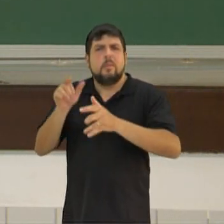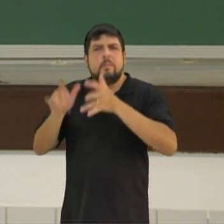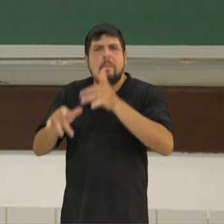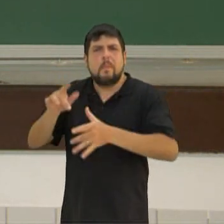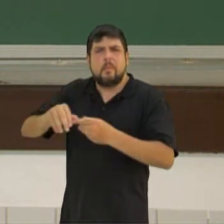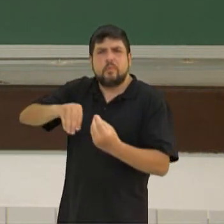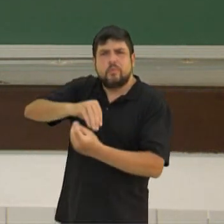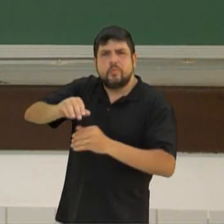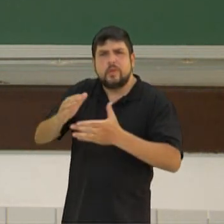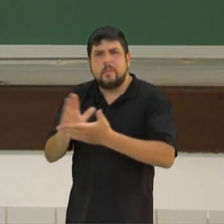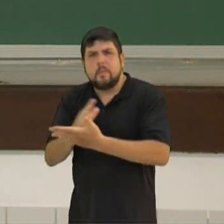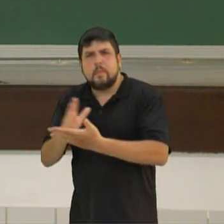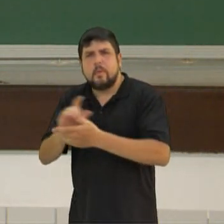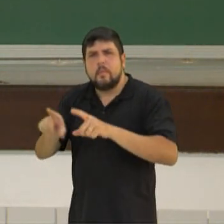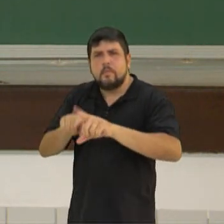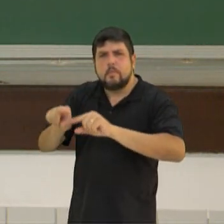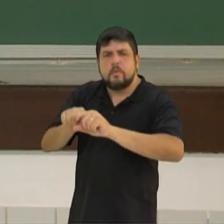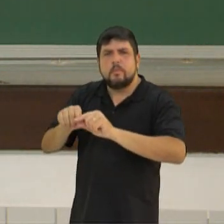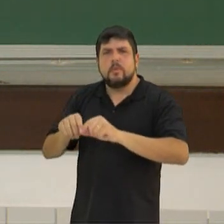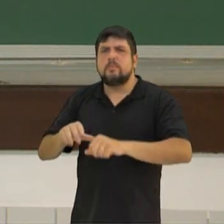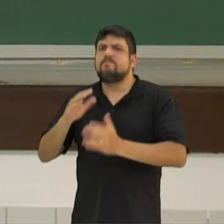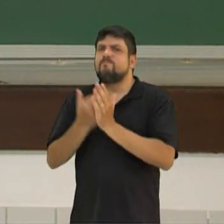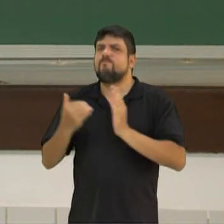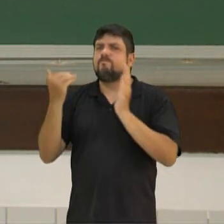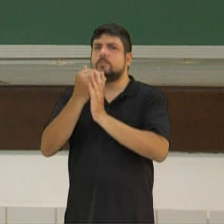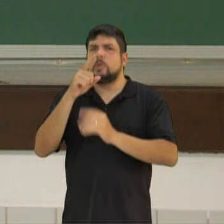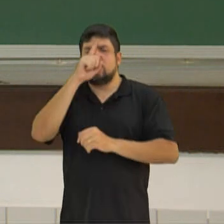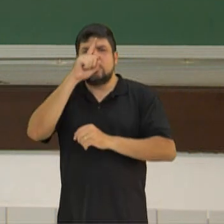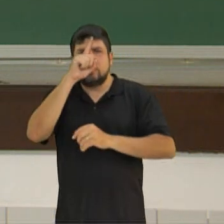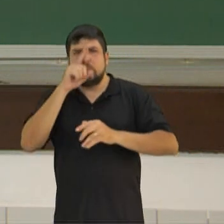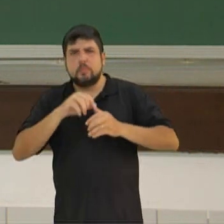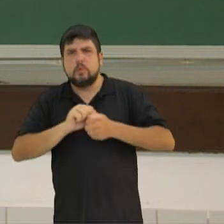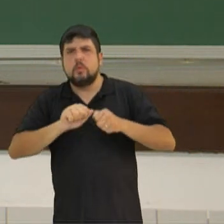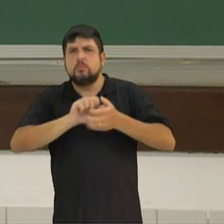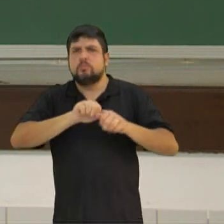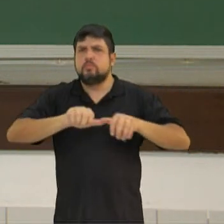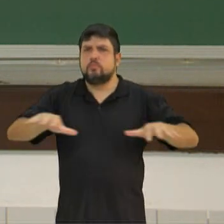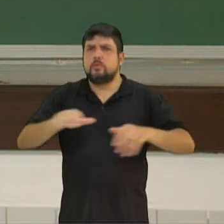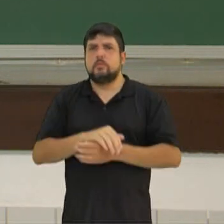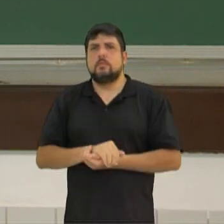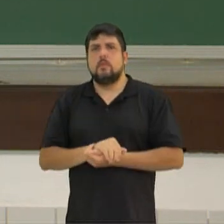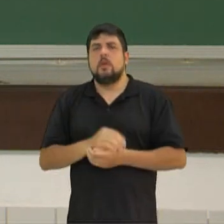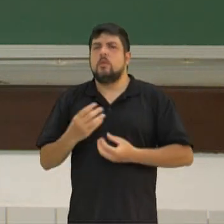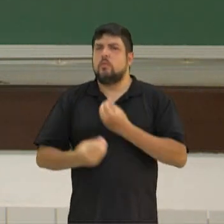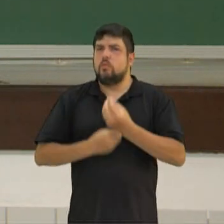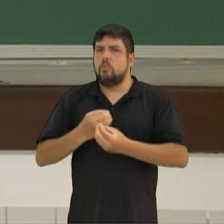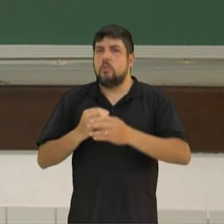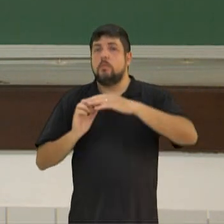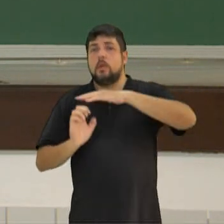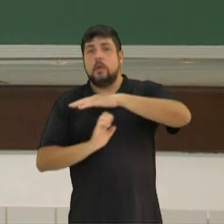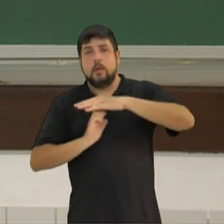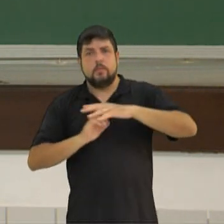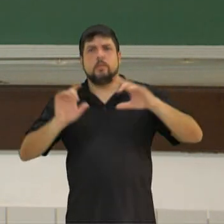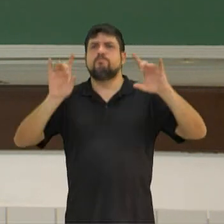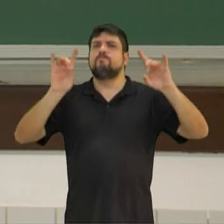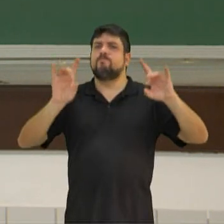mais problemas para o meio ambiente. Então, a reciclagem dos eletrônicos deve ser feita por empresas especializadas. Aqui nós temos um